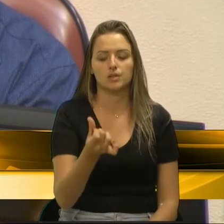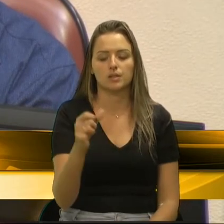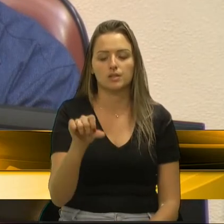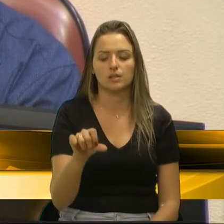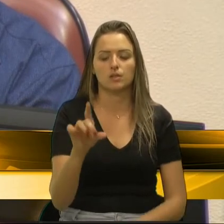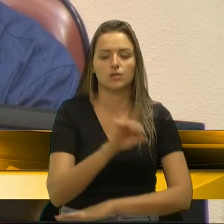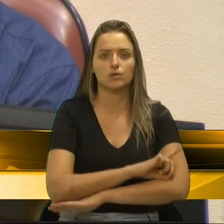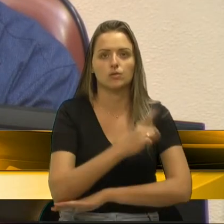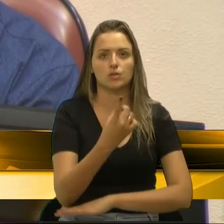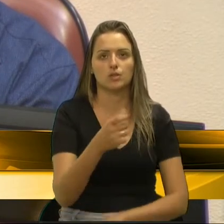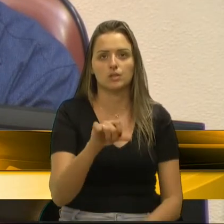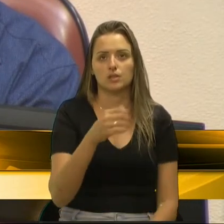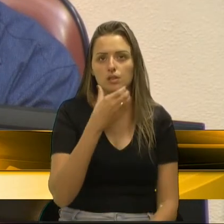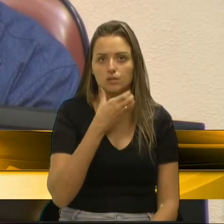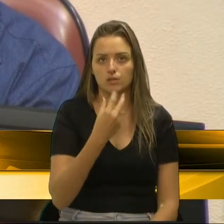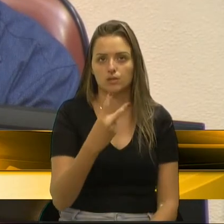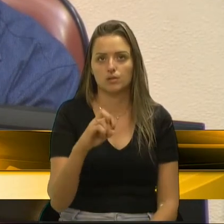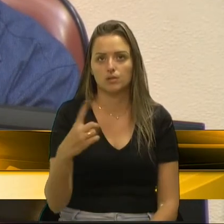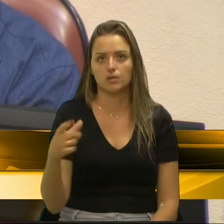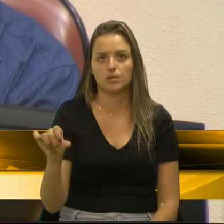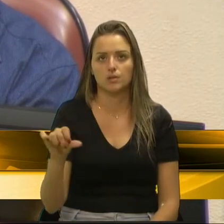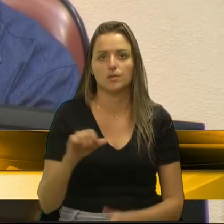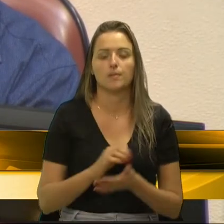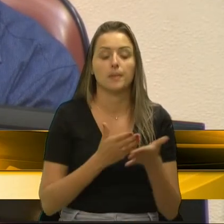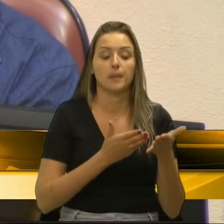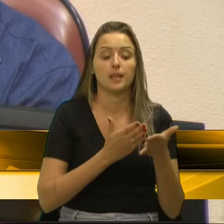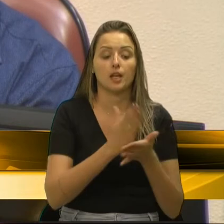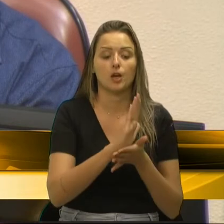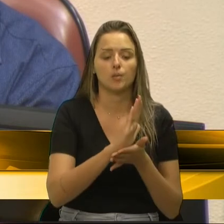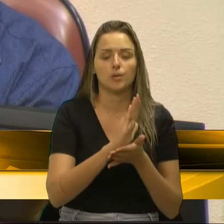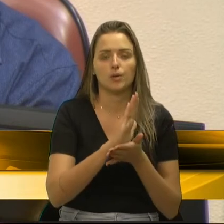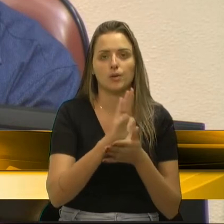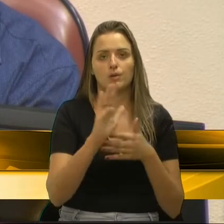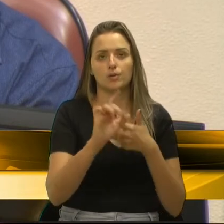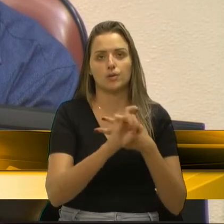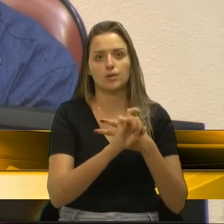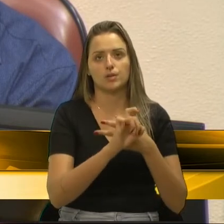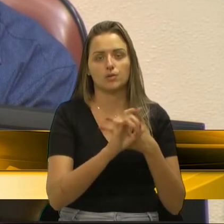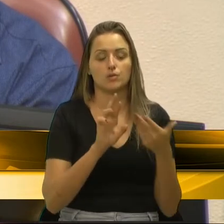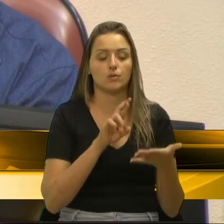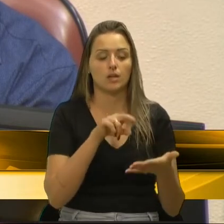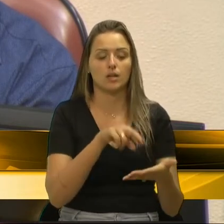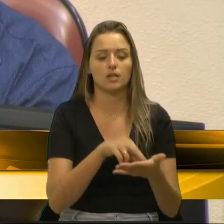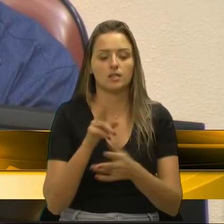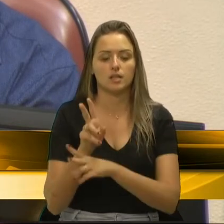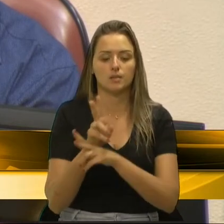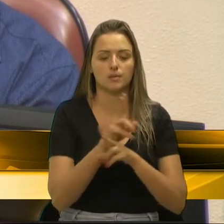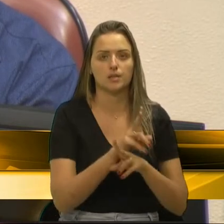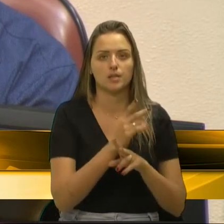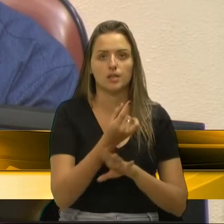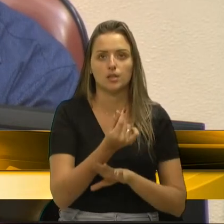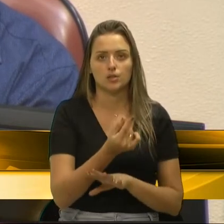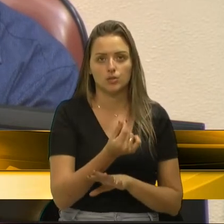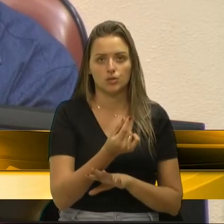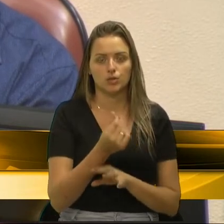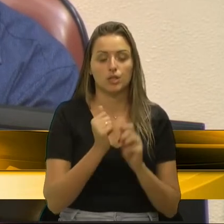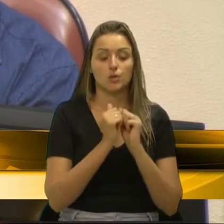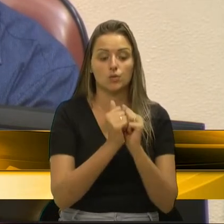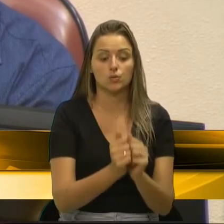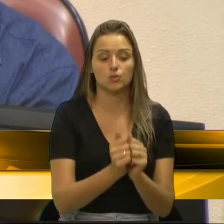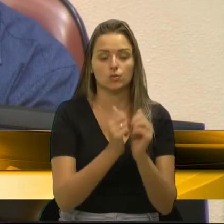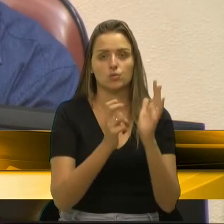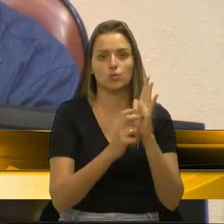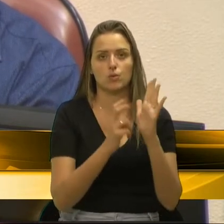8.469, de 19 de dezembro de 2019, que autoriza o Poder Executivo a realizar operação de crédito interno junto à Caixa